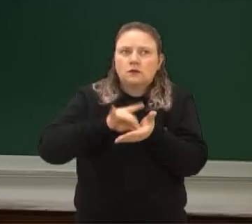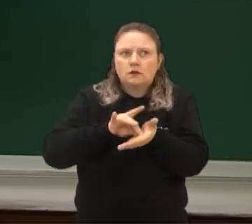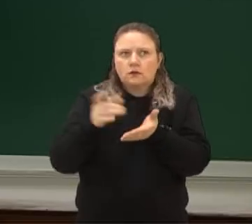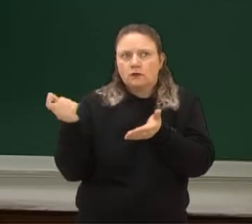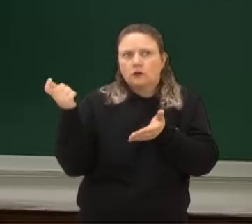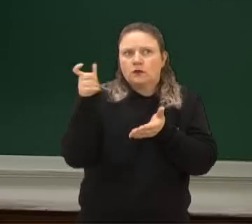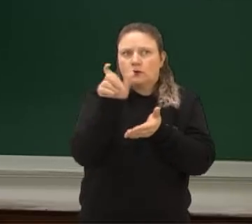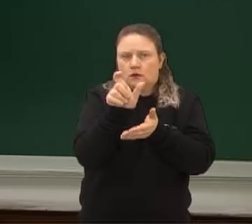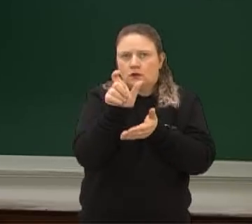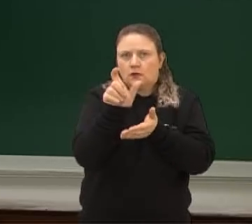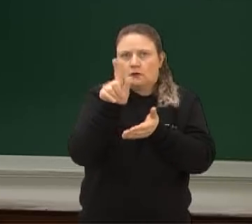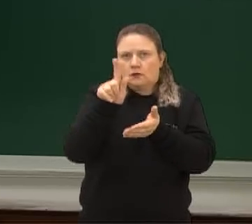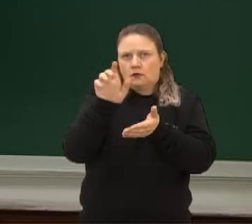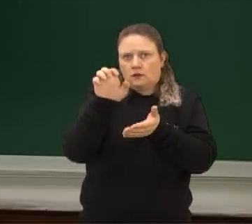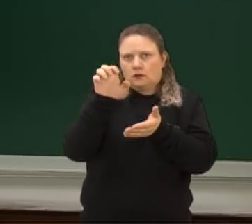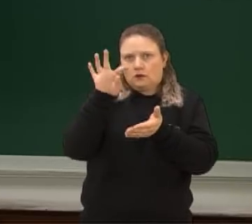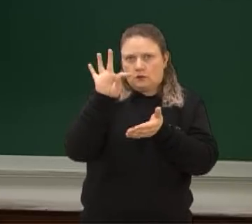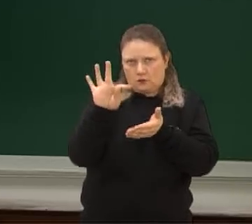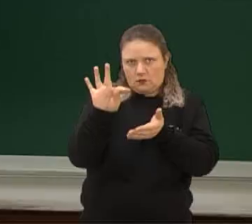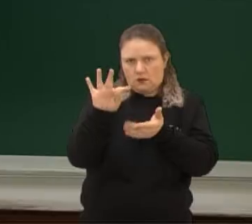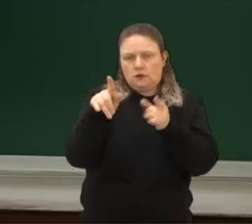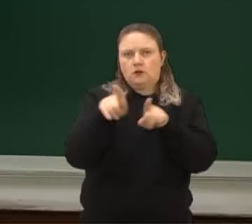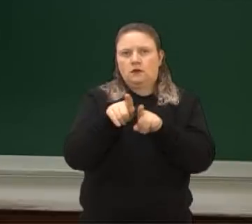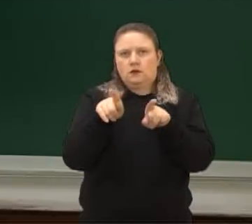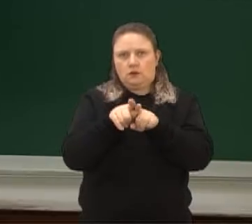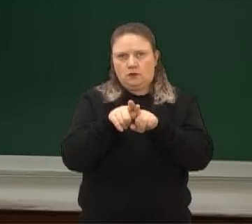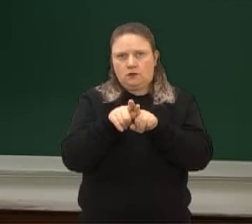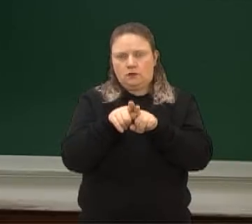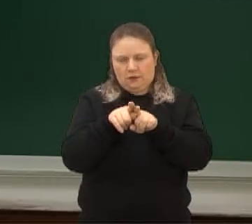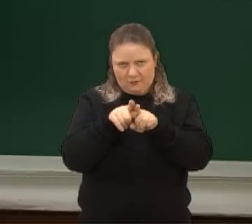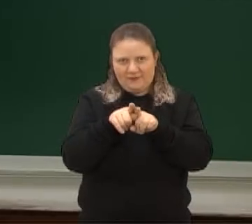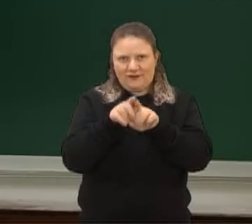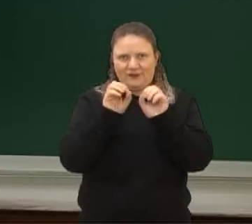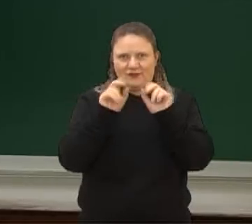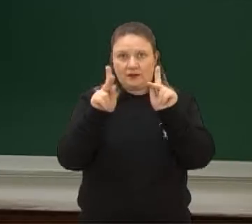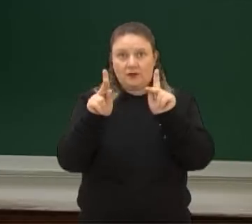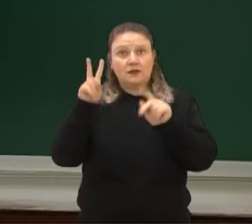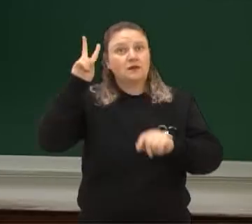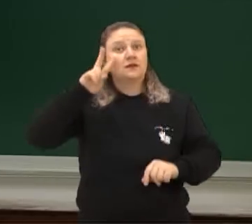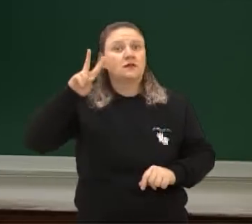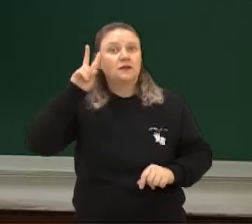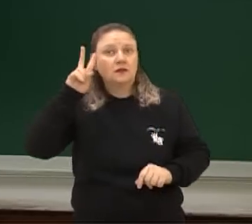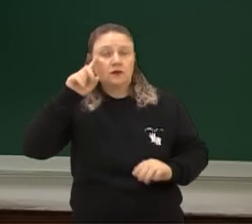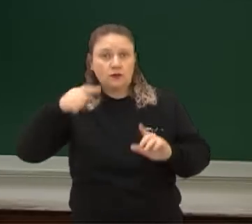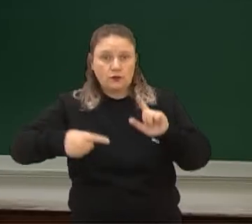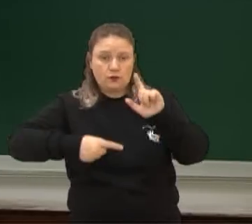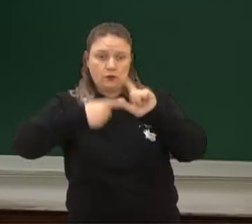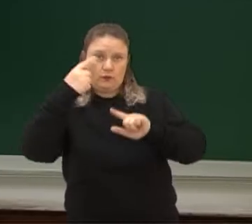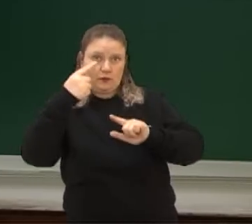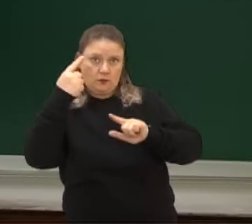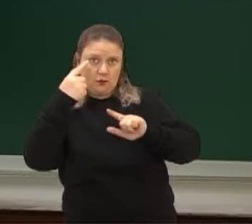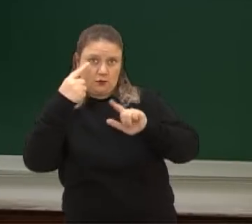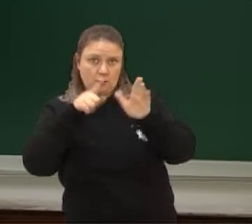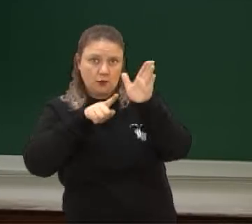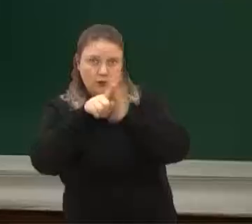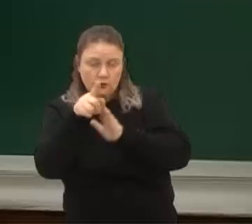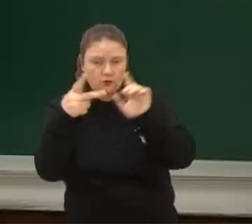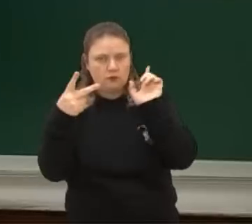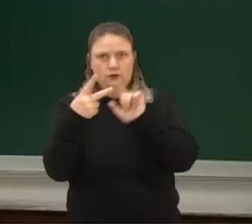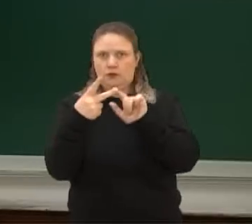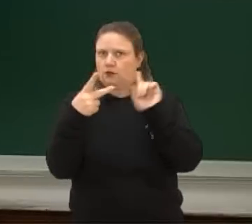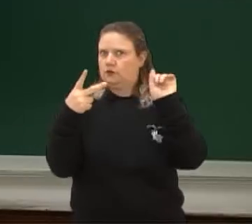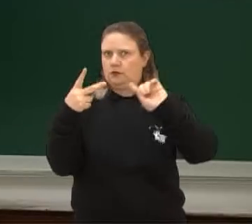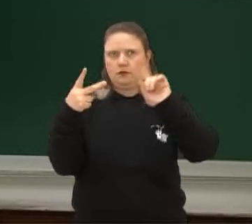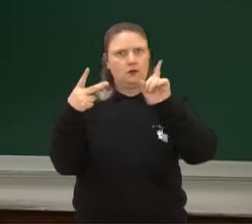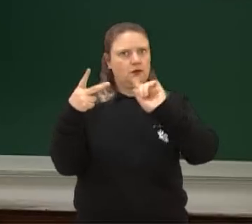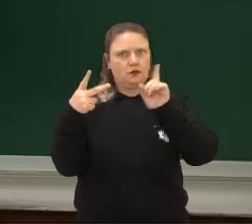o get também no presente perfeito, tá? Não se esqueça que o primeiro é uma pergunta, o segundo não é pergunta,